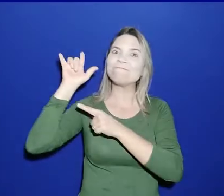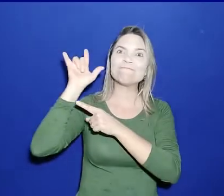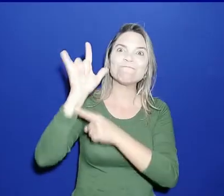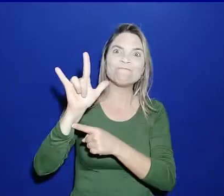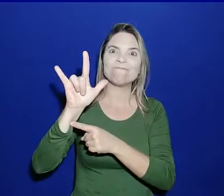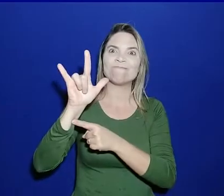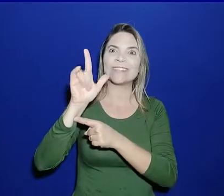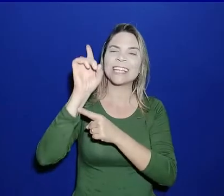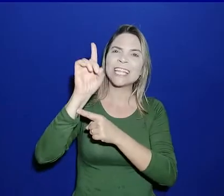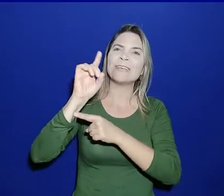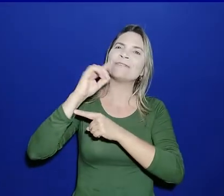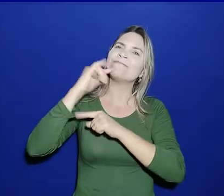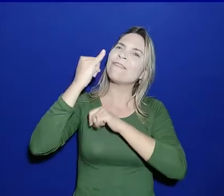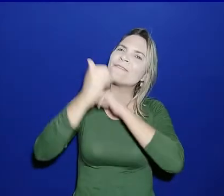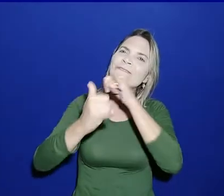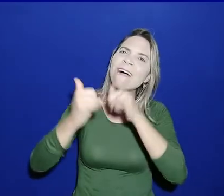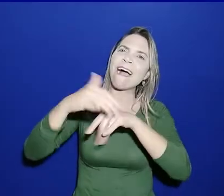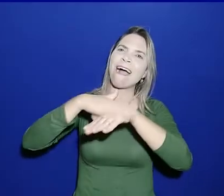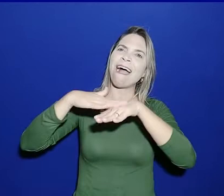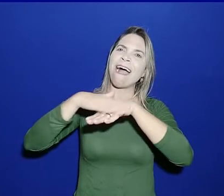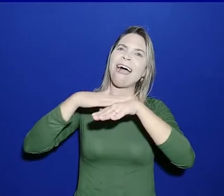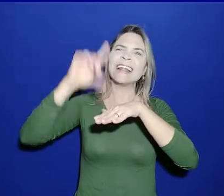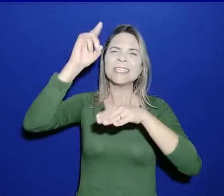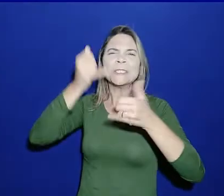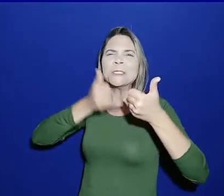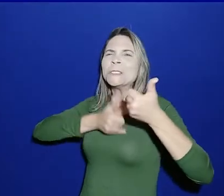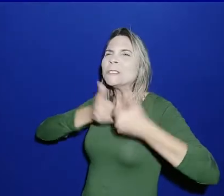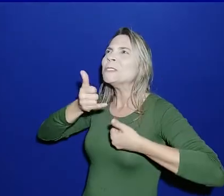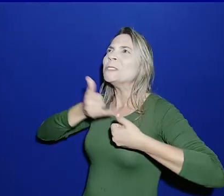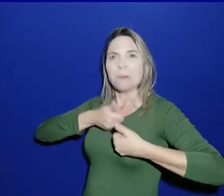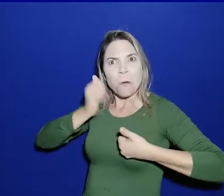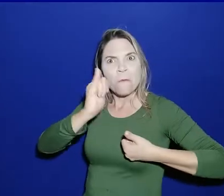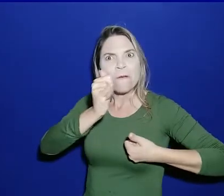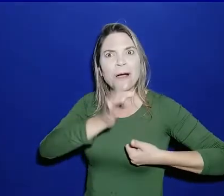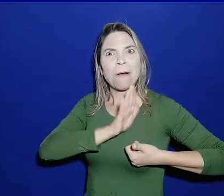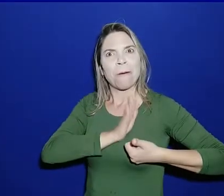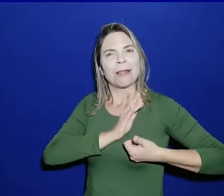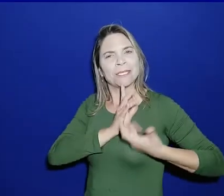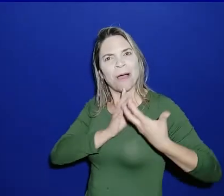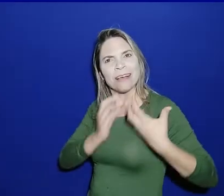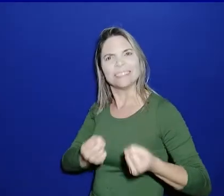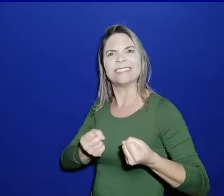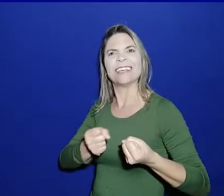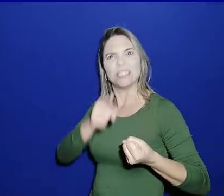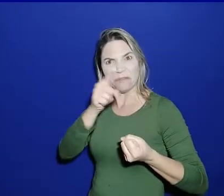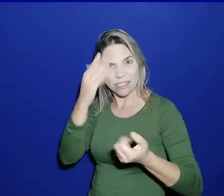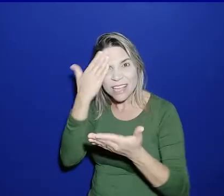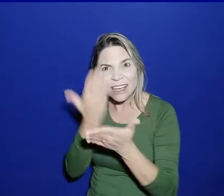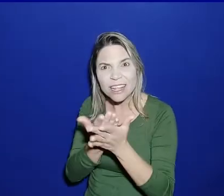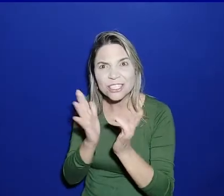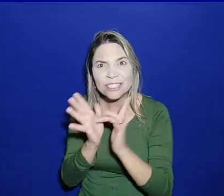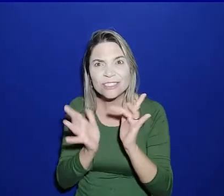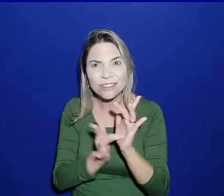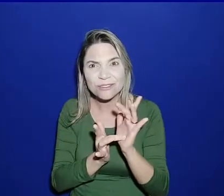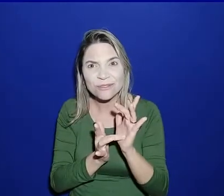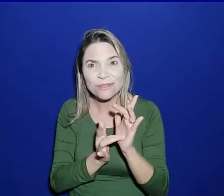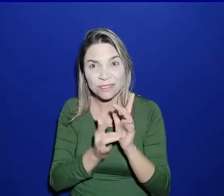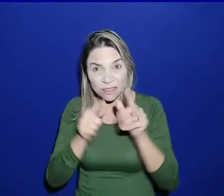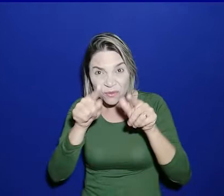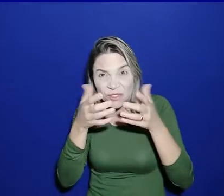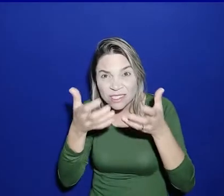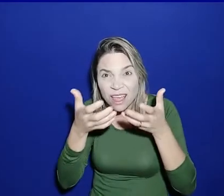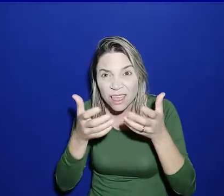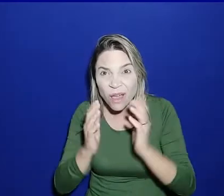amor, está falando ao seu coração. Creia nele nessa hora. E se você nessa hora creu em Cristo